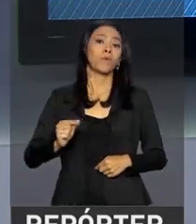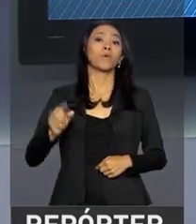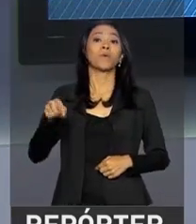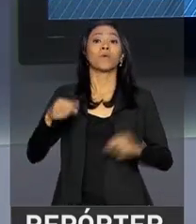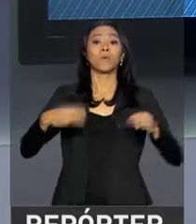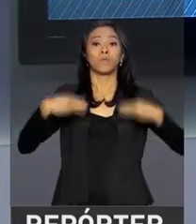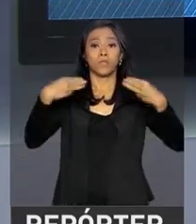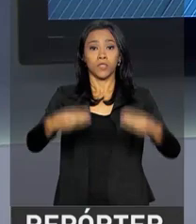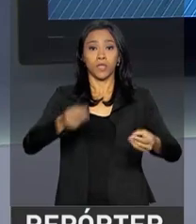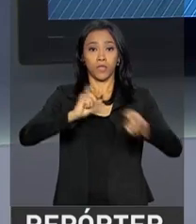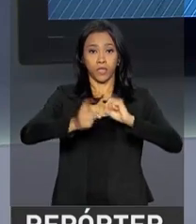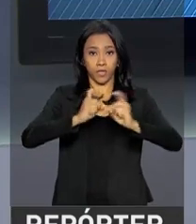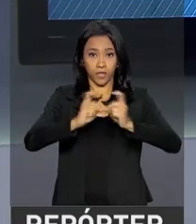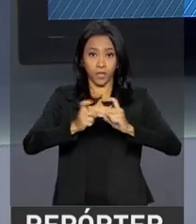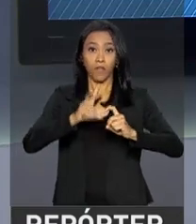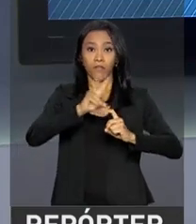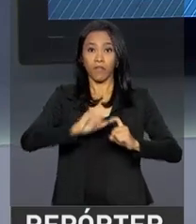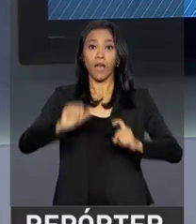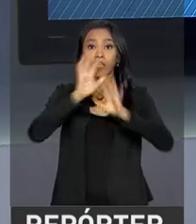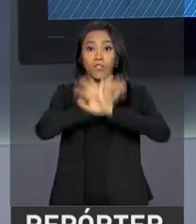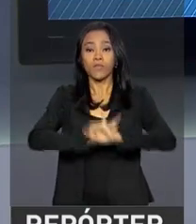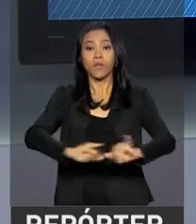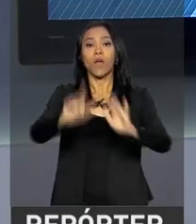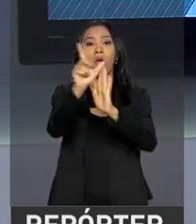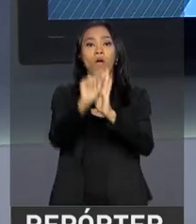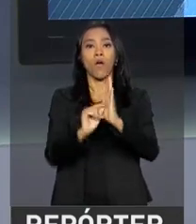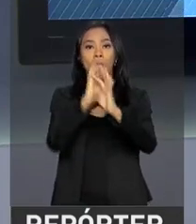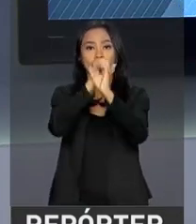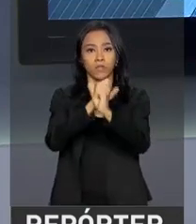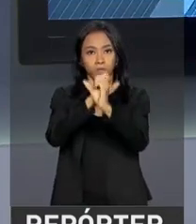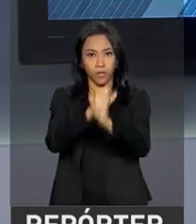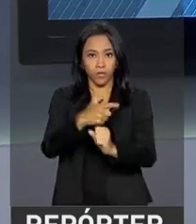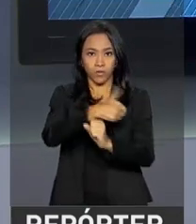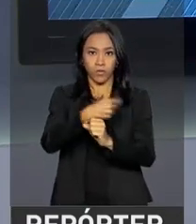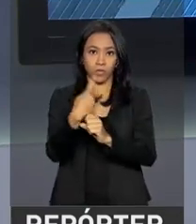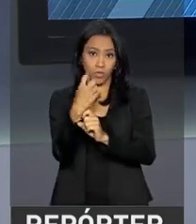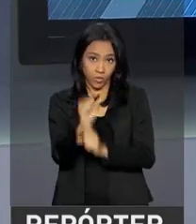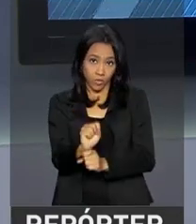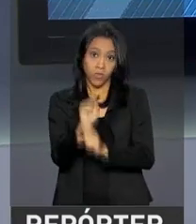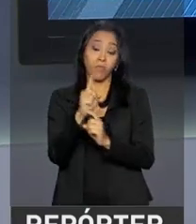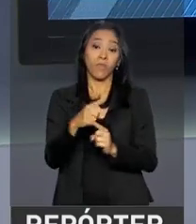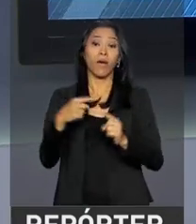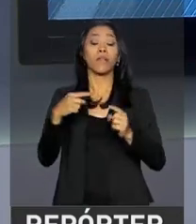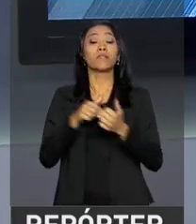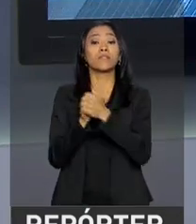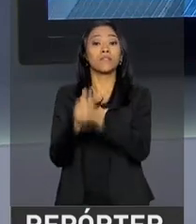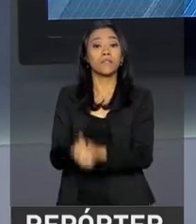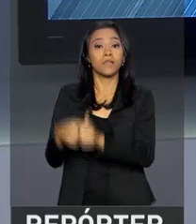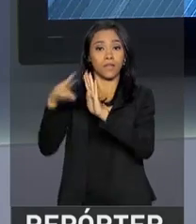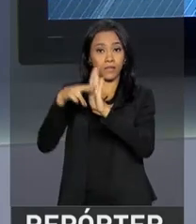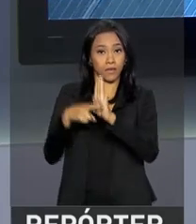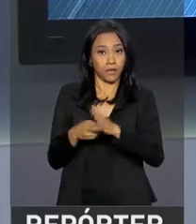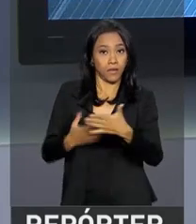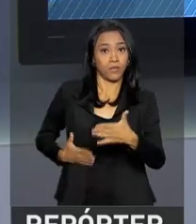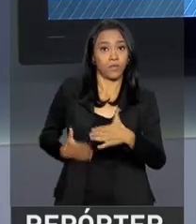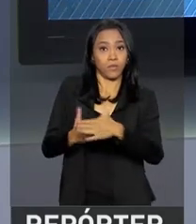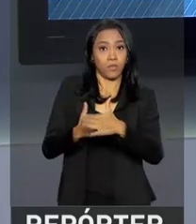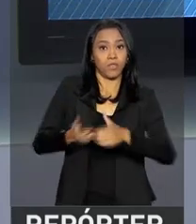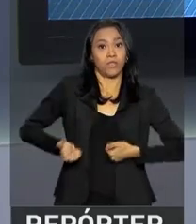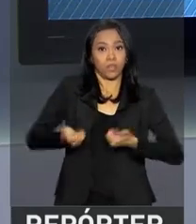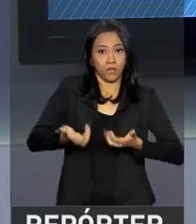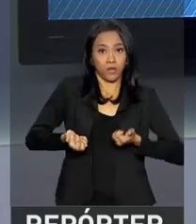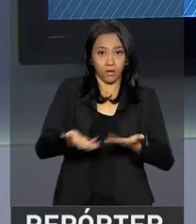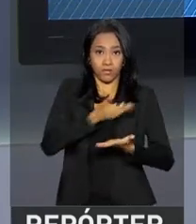orçamentária de 2018 para se adequar ao texto de gás gastos públicos e nós vamos começar ao vivo com